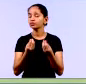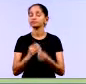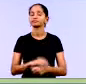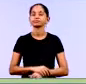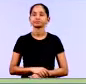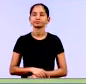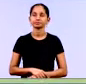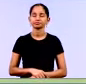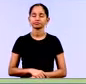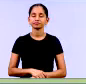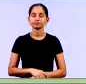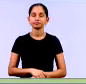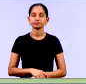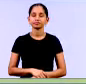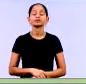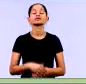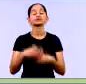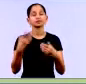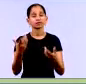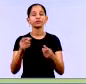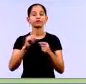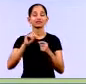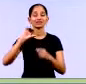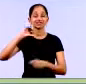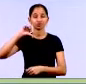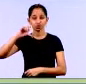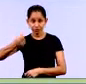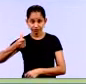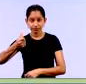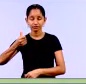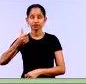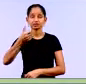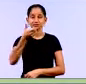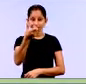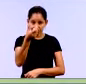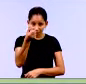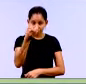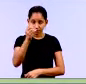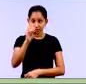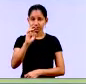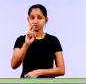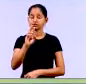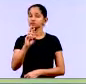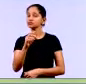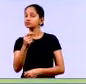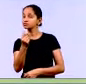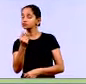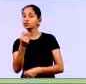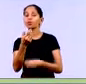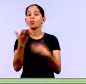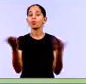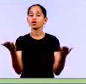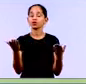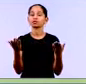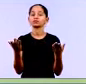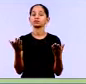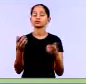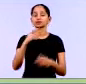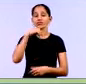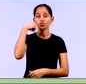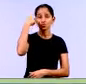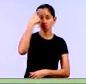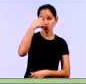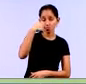Ó, a empresa estima produzir 9.600 unidades, certo? Certo. E o produto exige 1,1